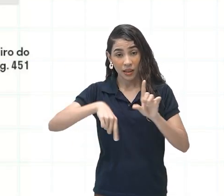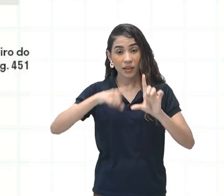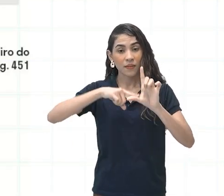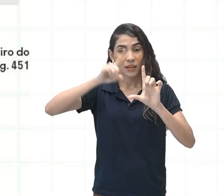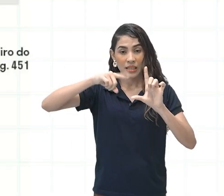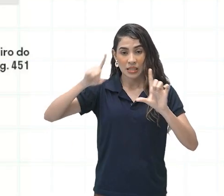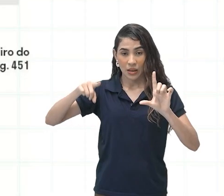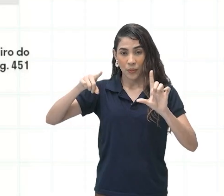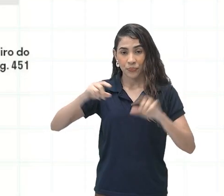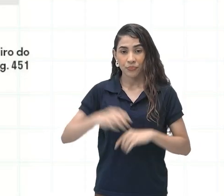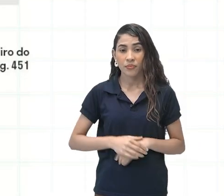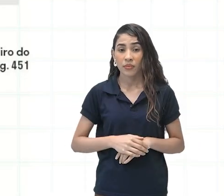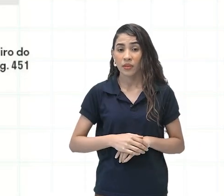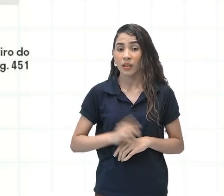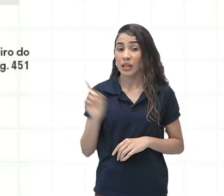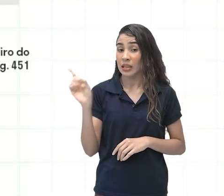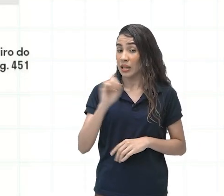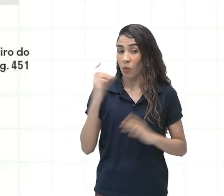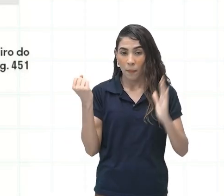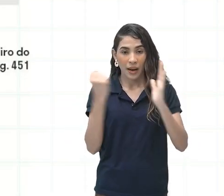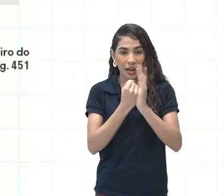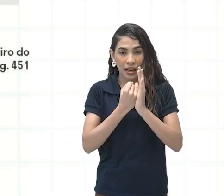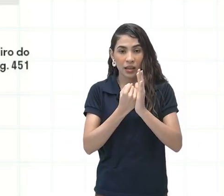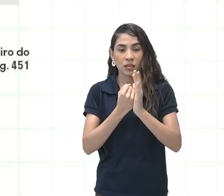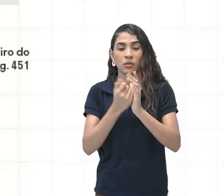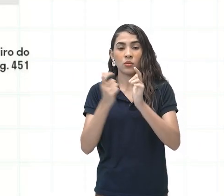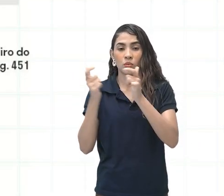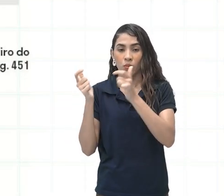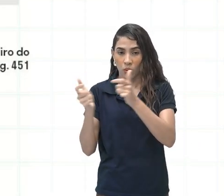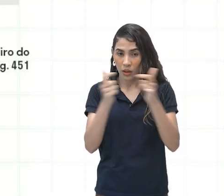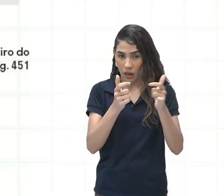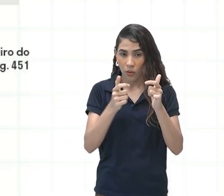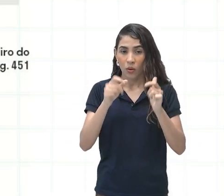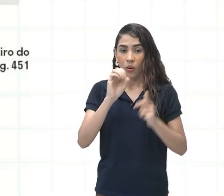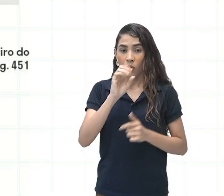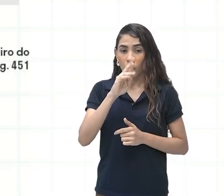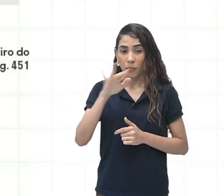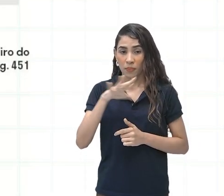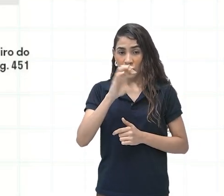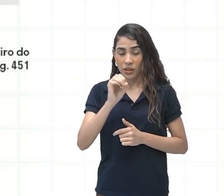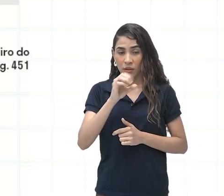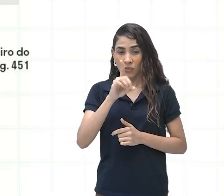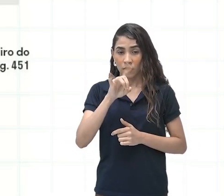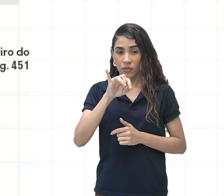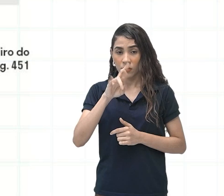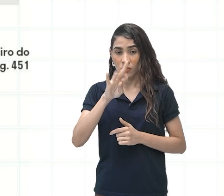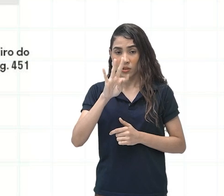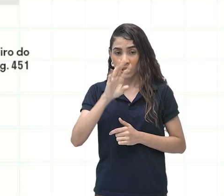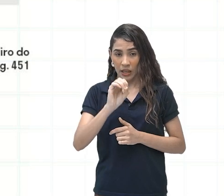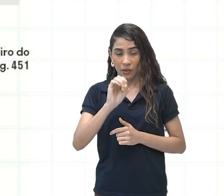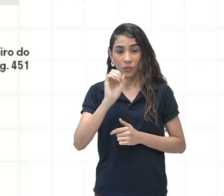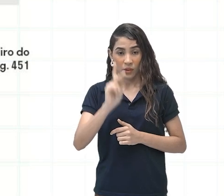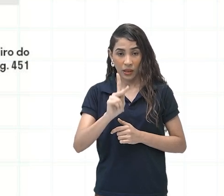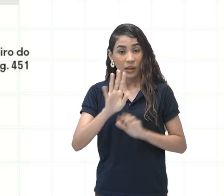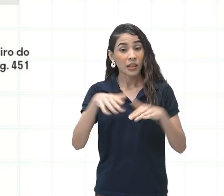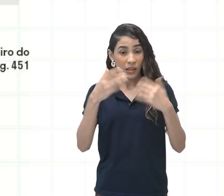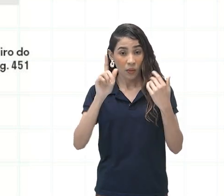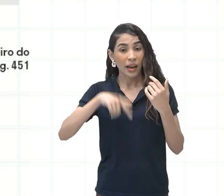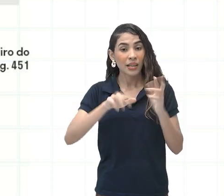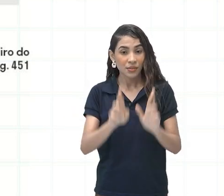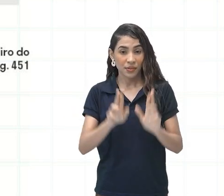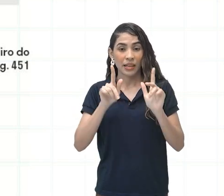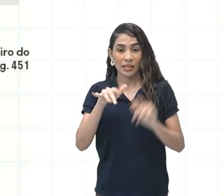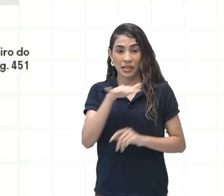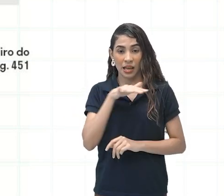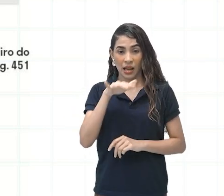variação, né? Não marcar aí a posição do objeto direto, certo? Então, tudo isso é diferença regional.